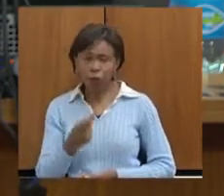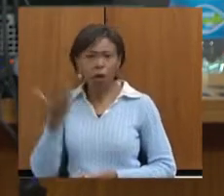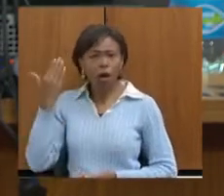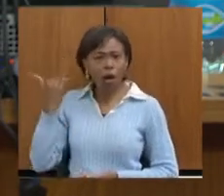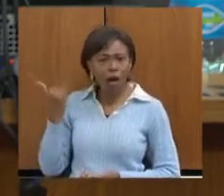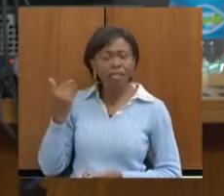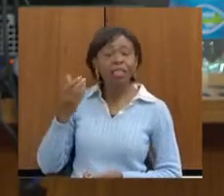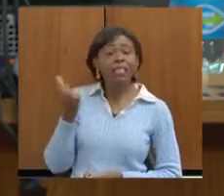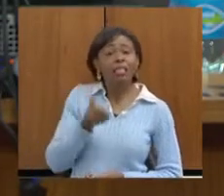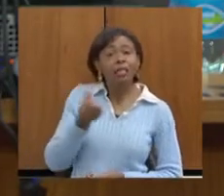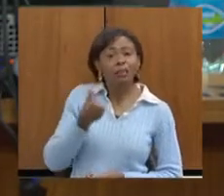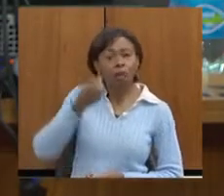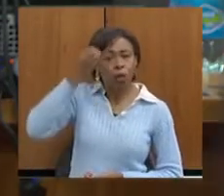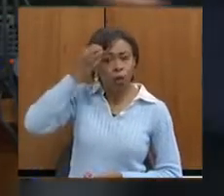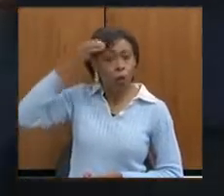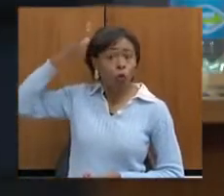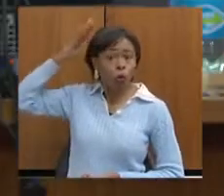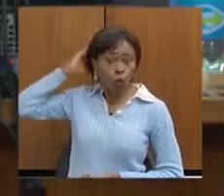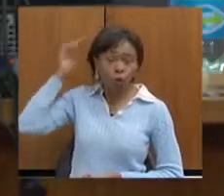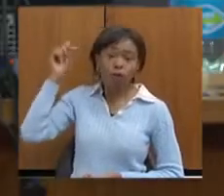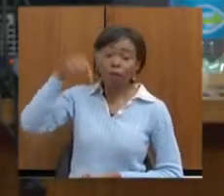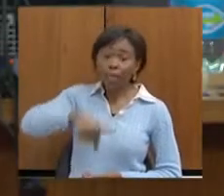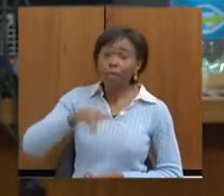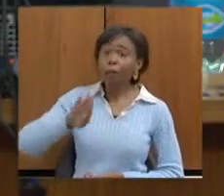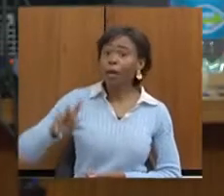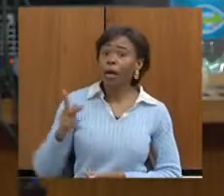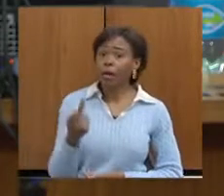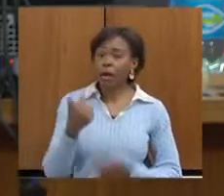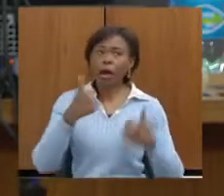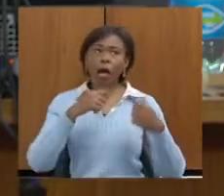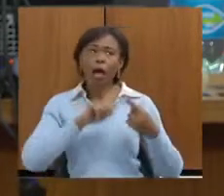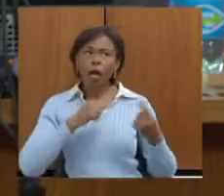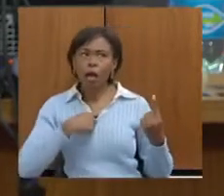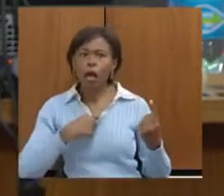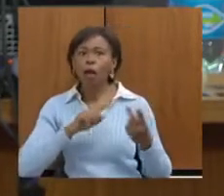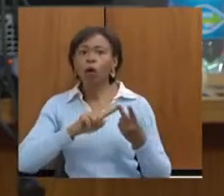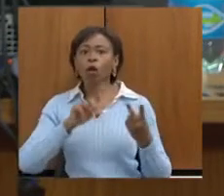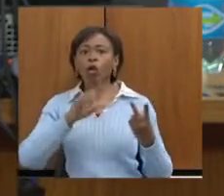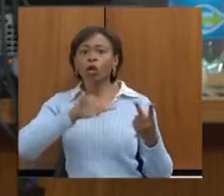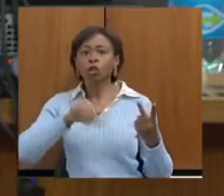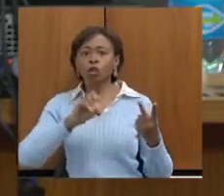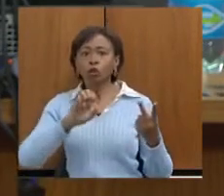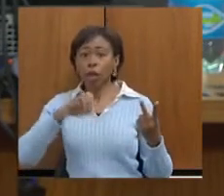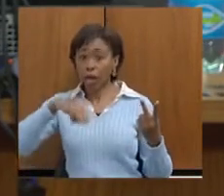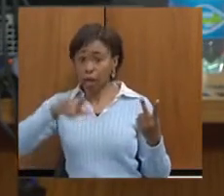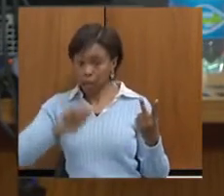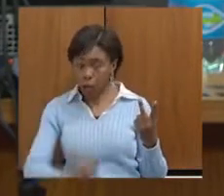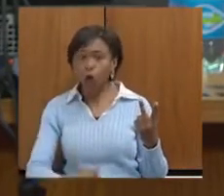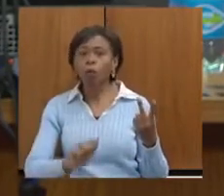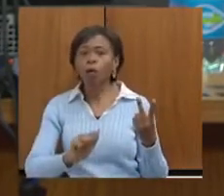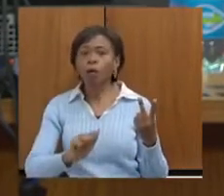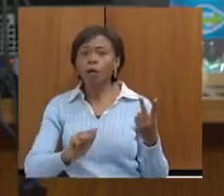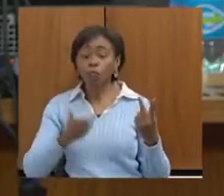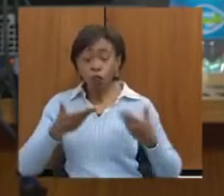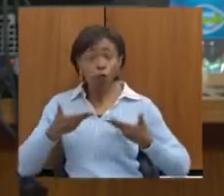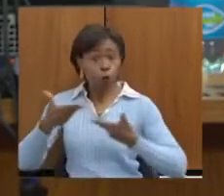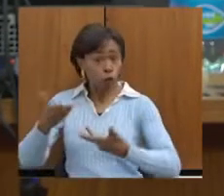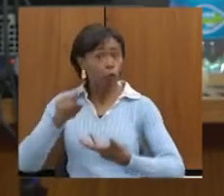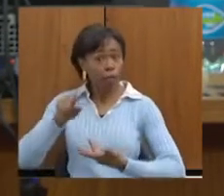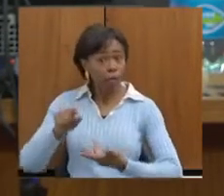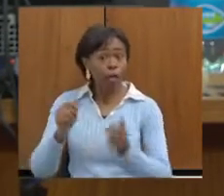esteve aqui em BH e eu a Joelma Alana que está ali nós fomos convidadas para estar com fluxo